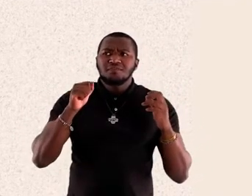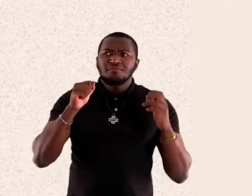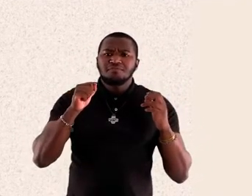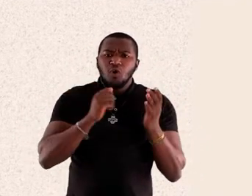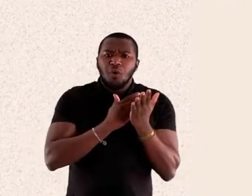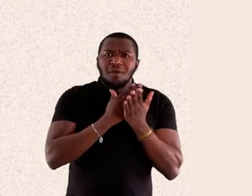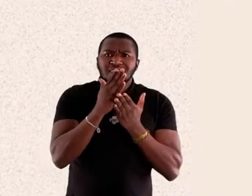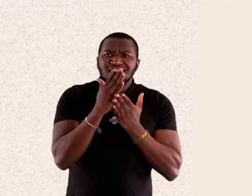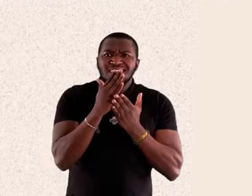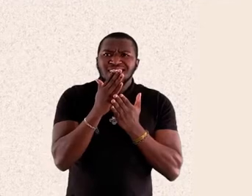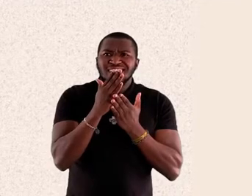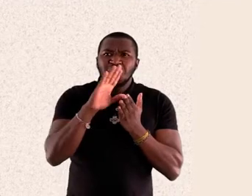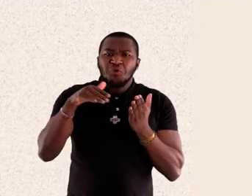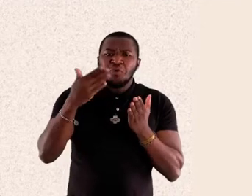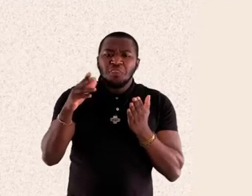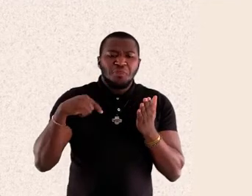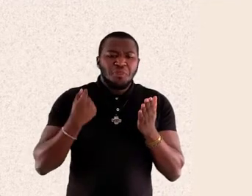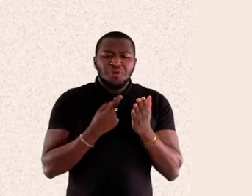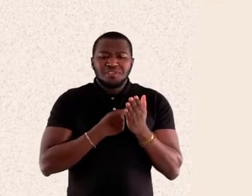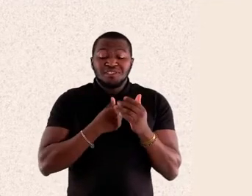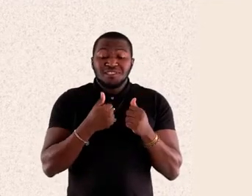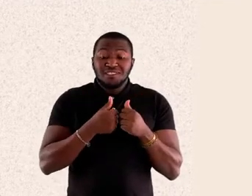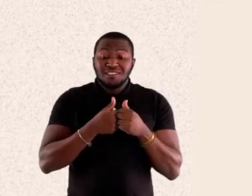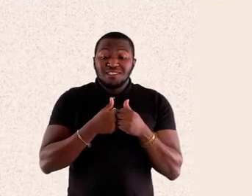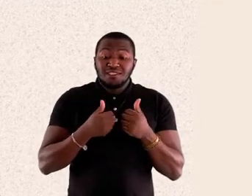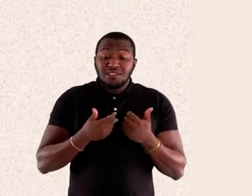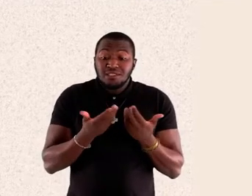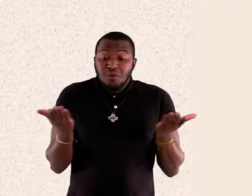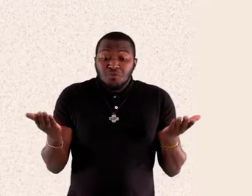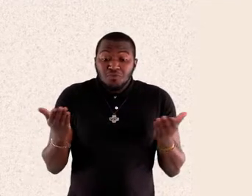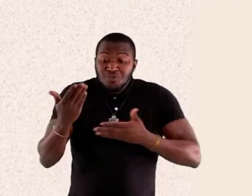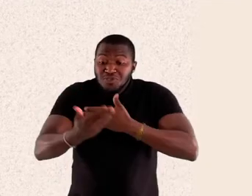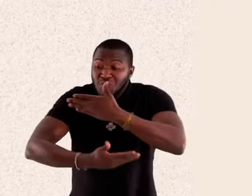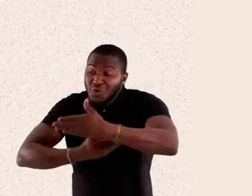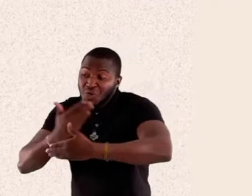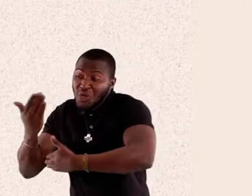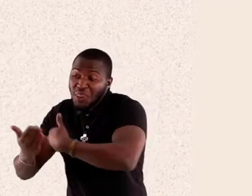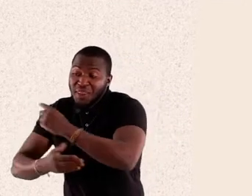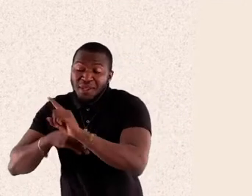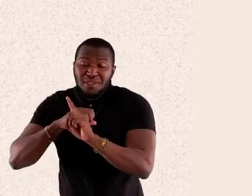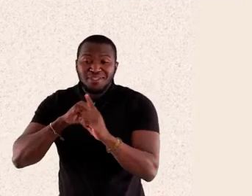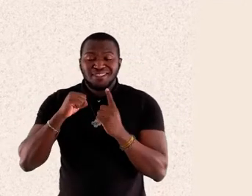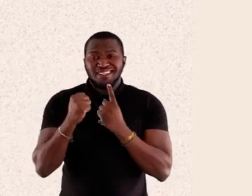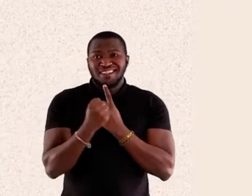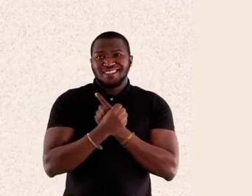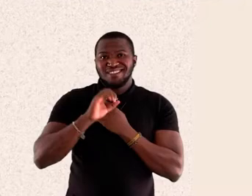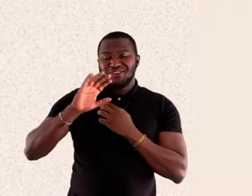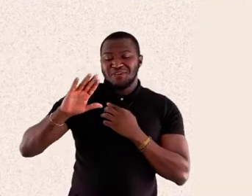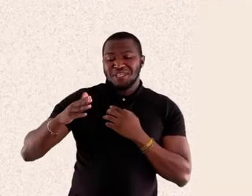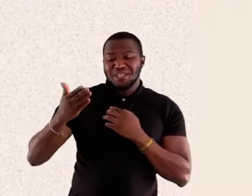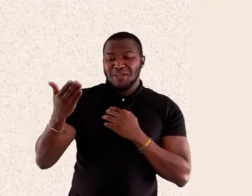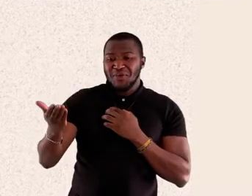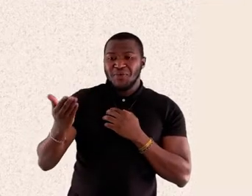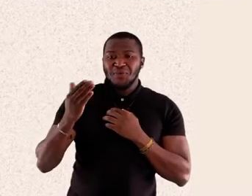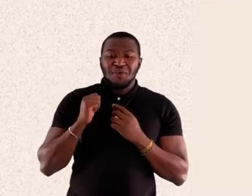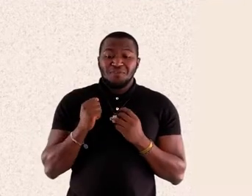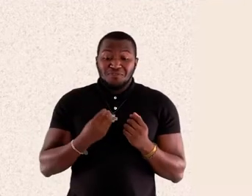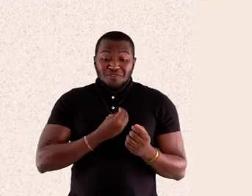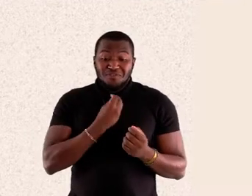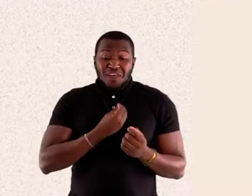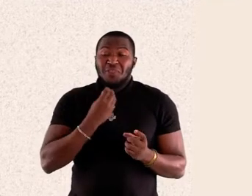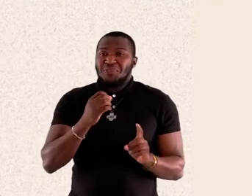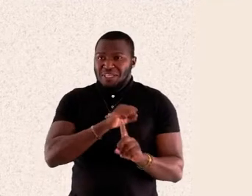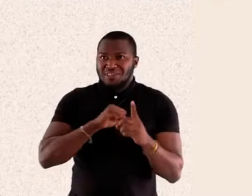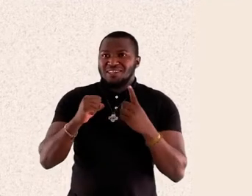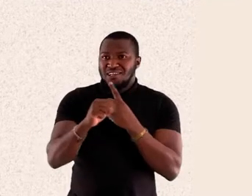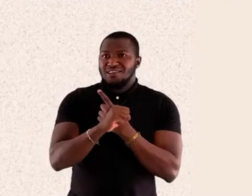quando nós estamos nas nossas interações sociais um em situações sociais a gente